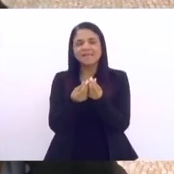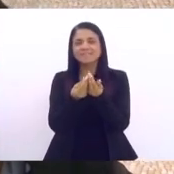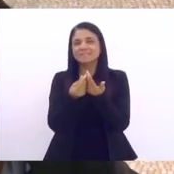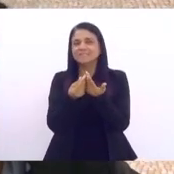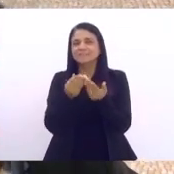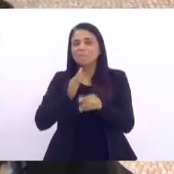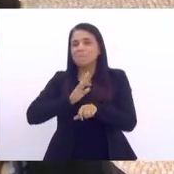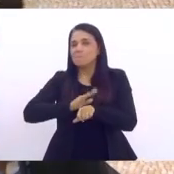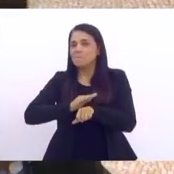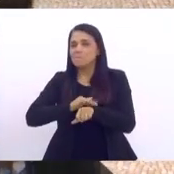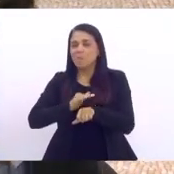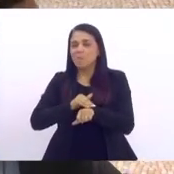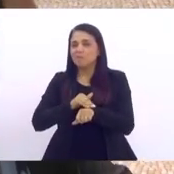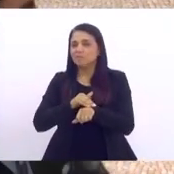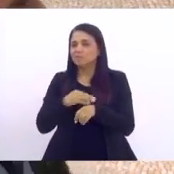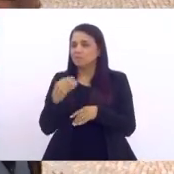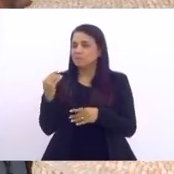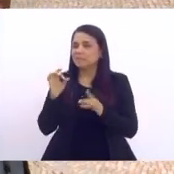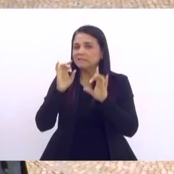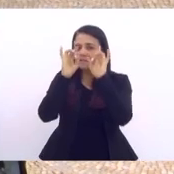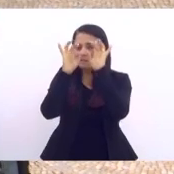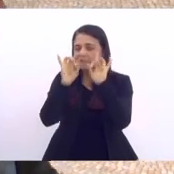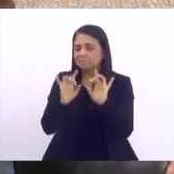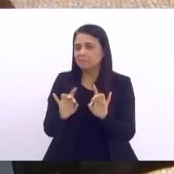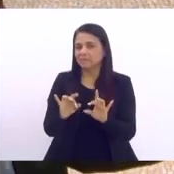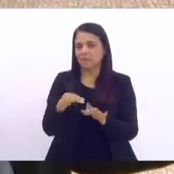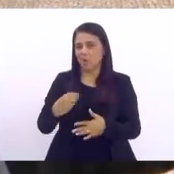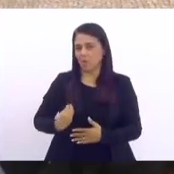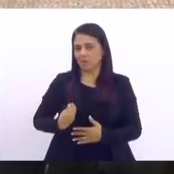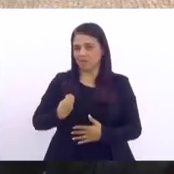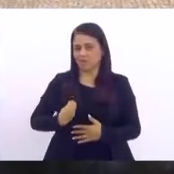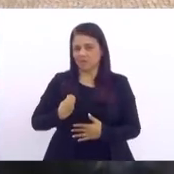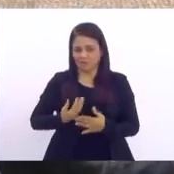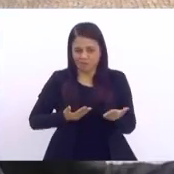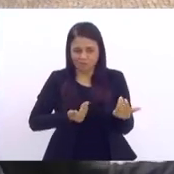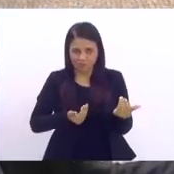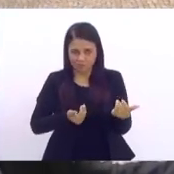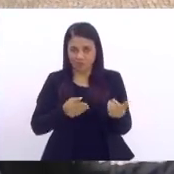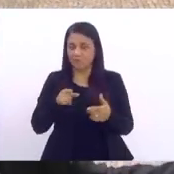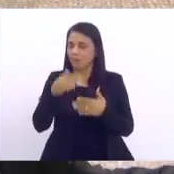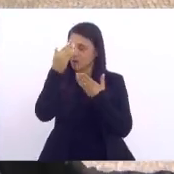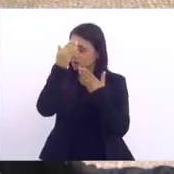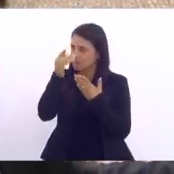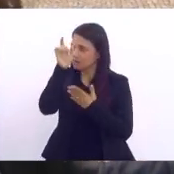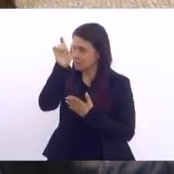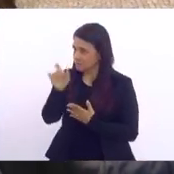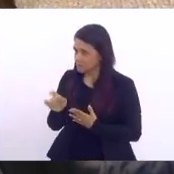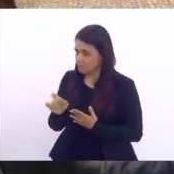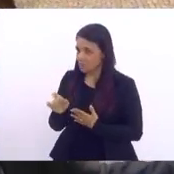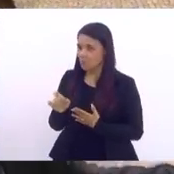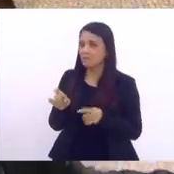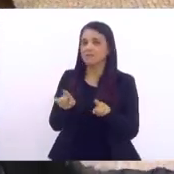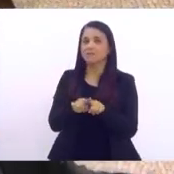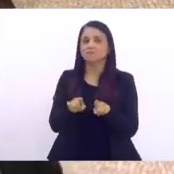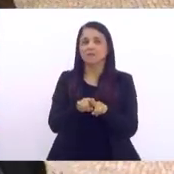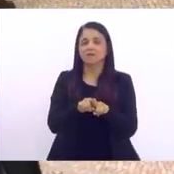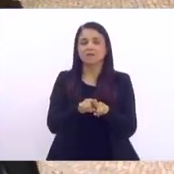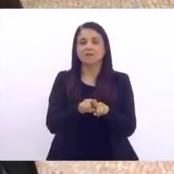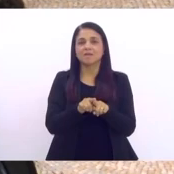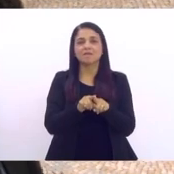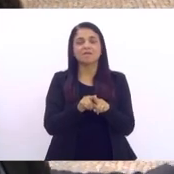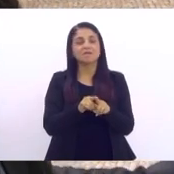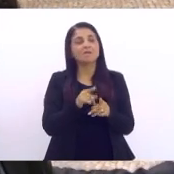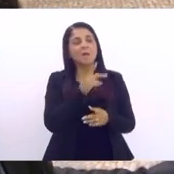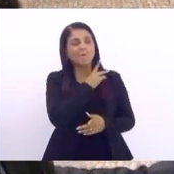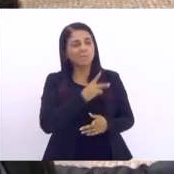Então, eu quero aqui agradecer a sua pessoa, agradecer o presidente Bacelar por nos permitir